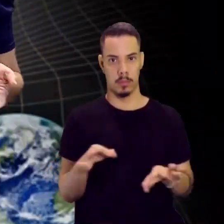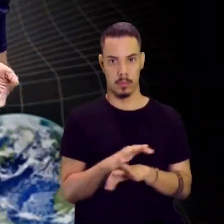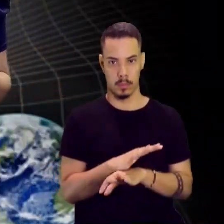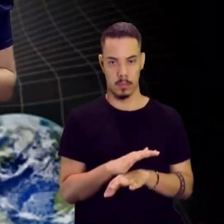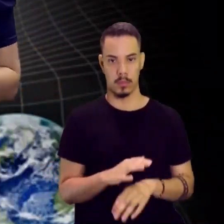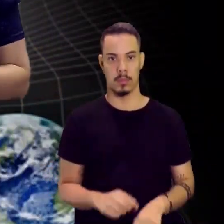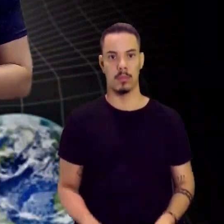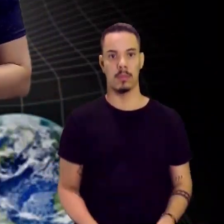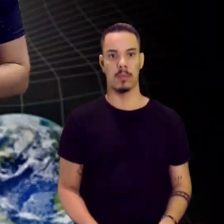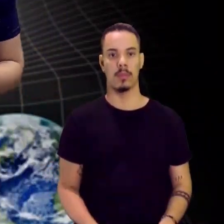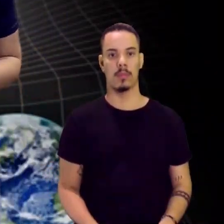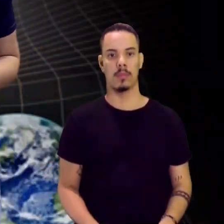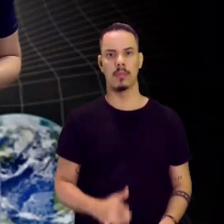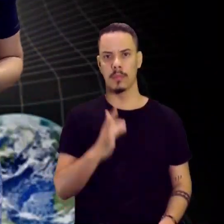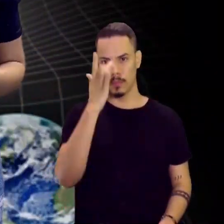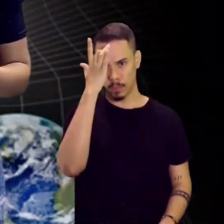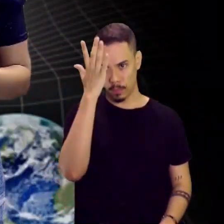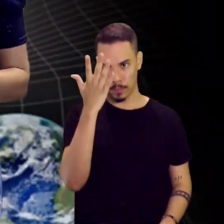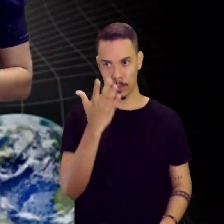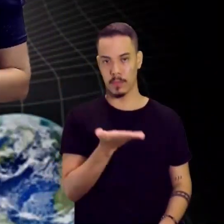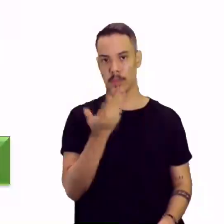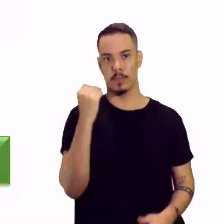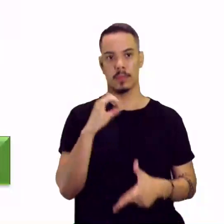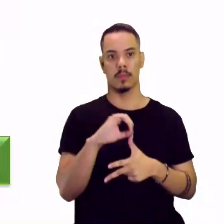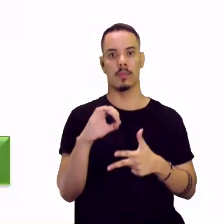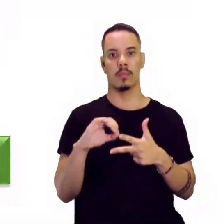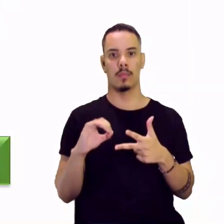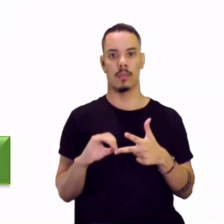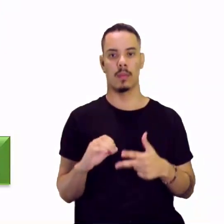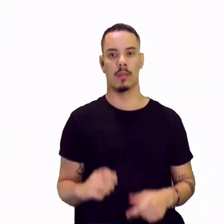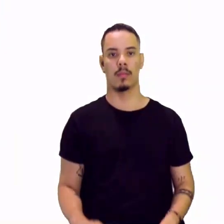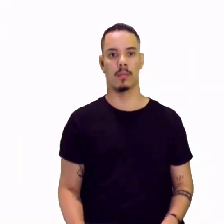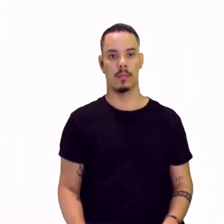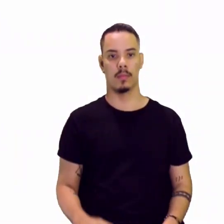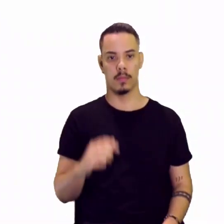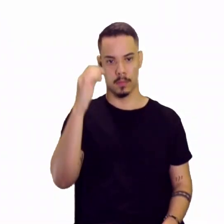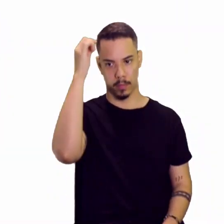Vamos para a próxima, Muito então? fácil. Vamos lá para o Enem agora? Isso, vamos lá, pessoal, olha só.